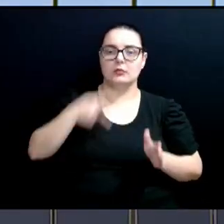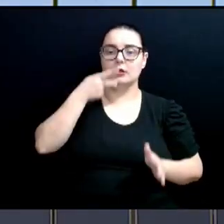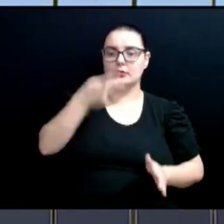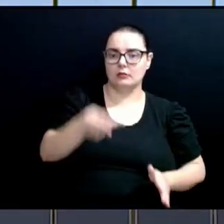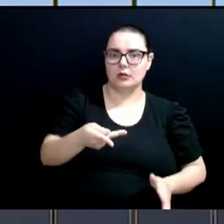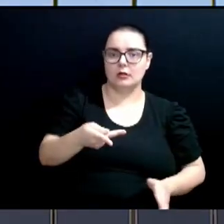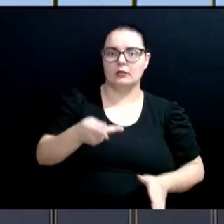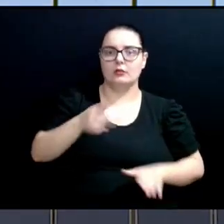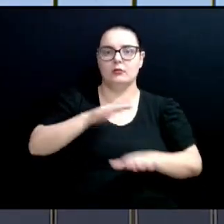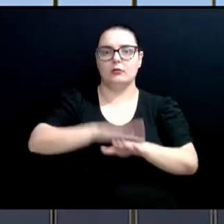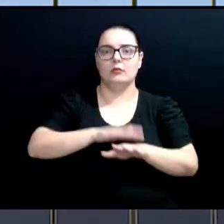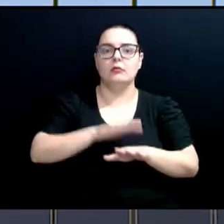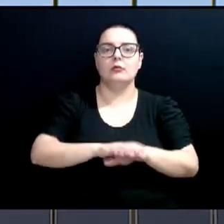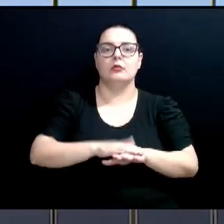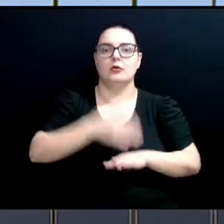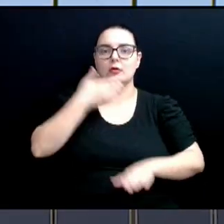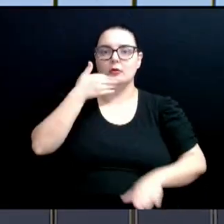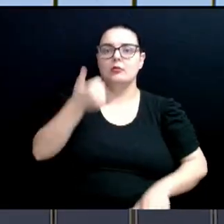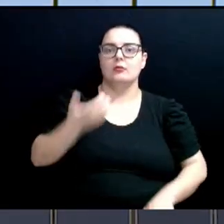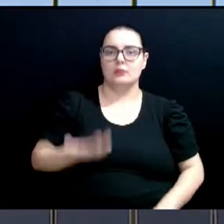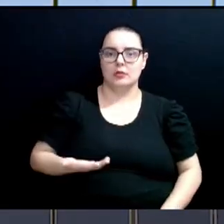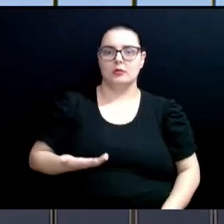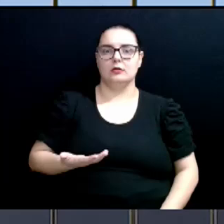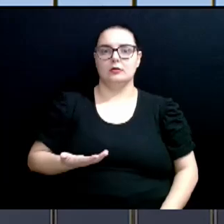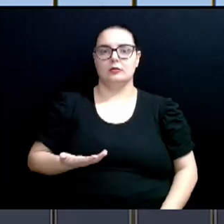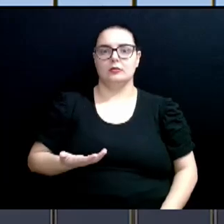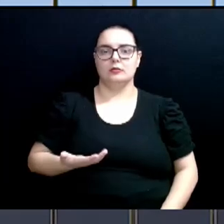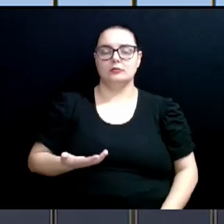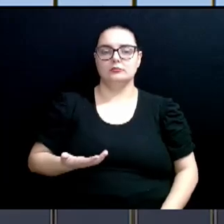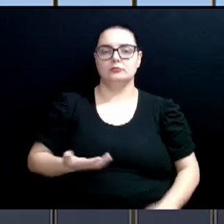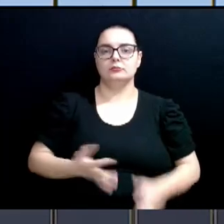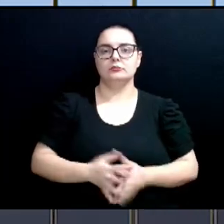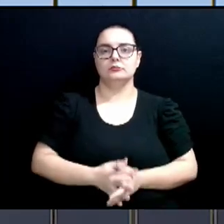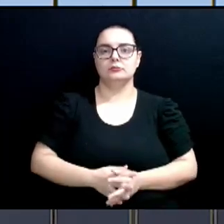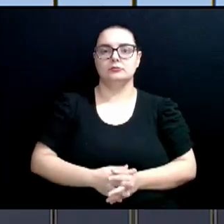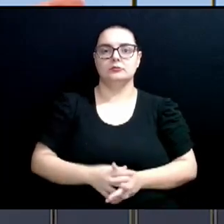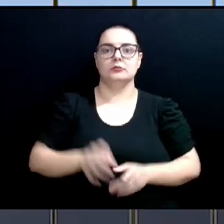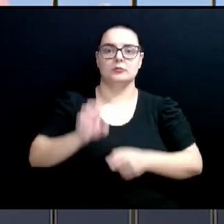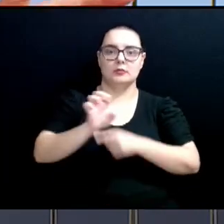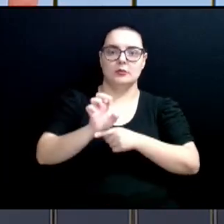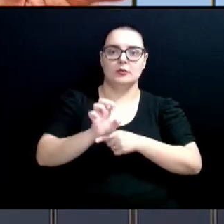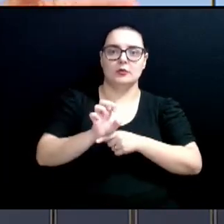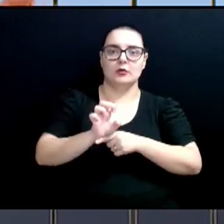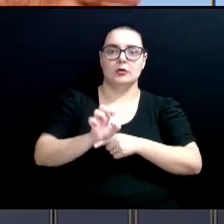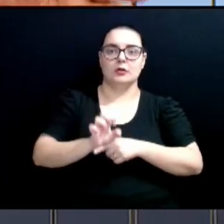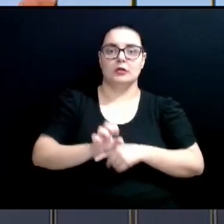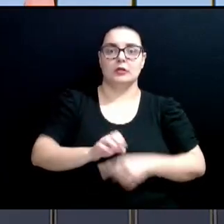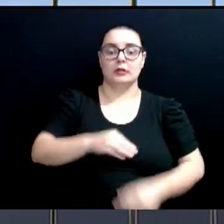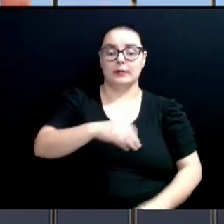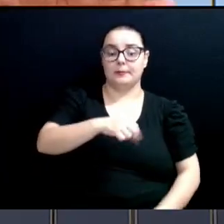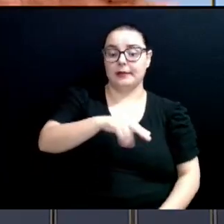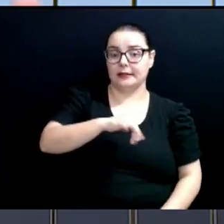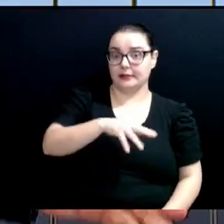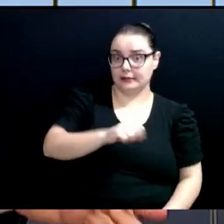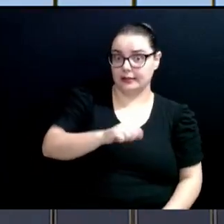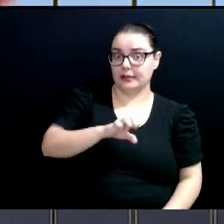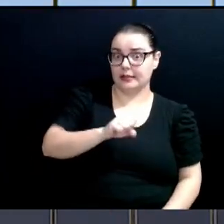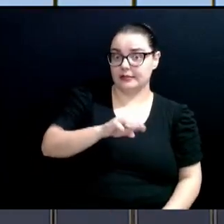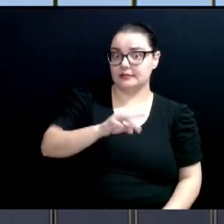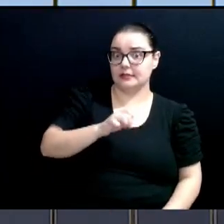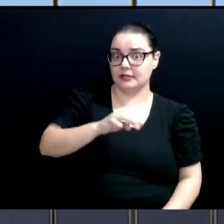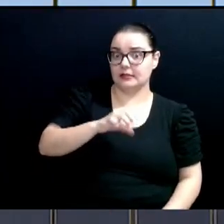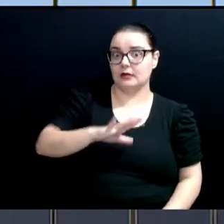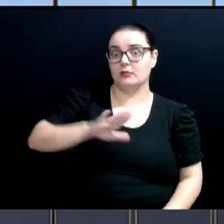o melhor funcionamento do Estado e da máquina estatal se dá quando você tem a oportunidade